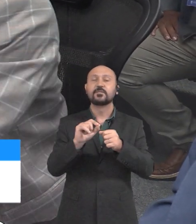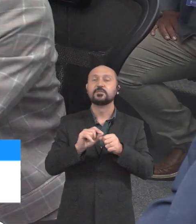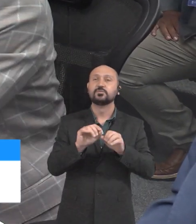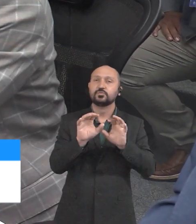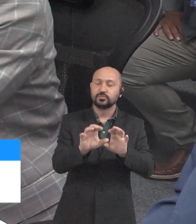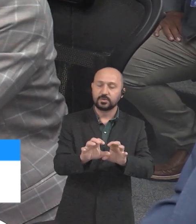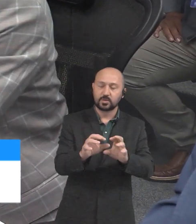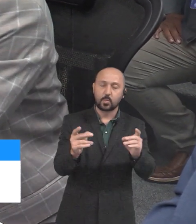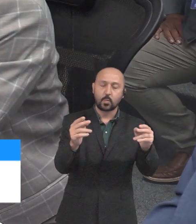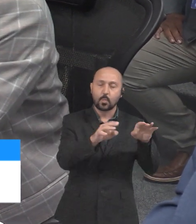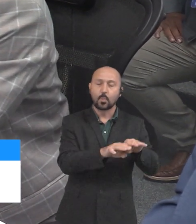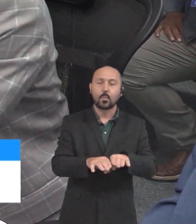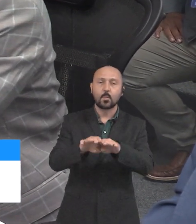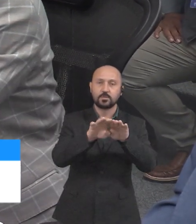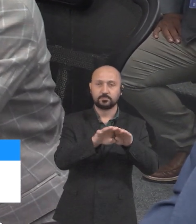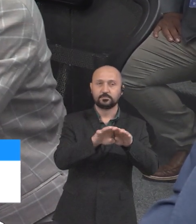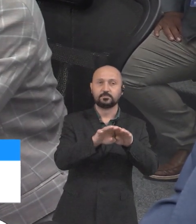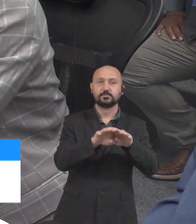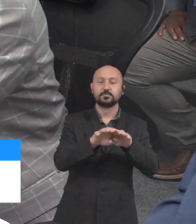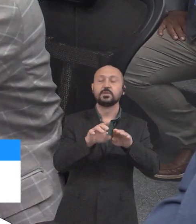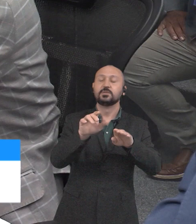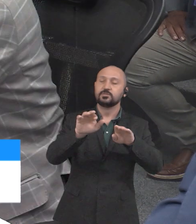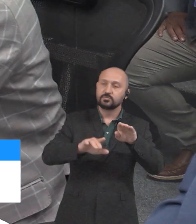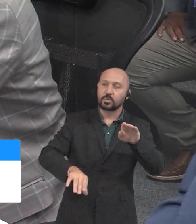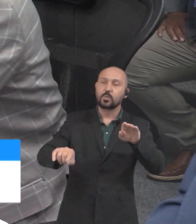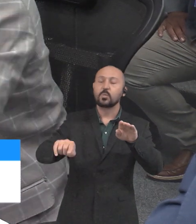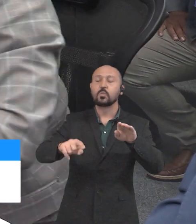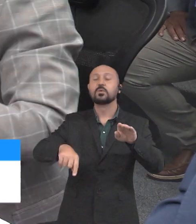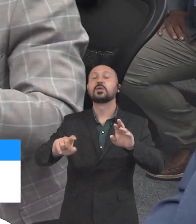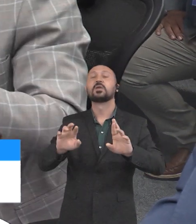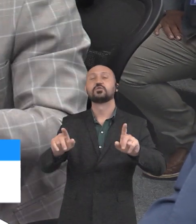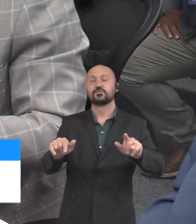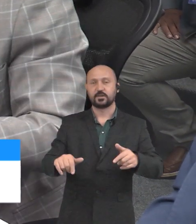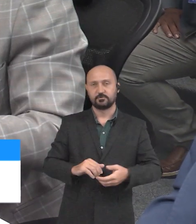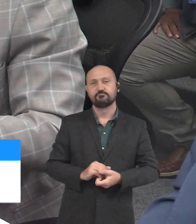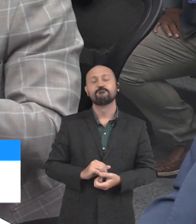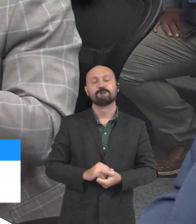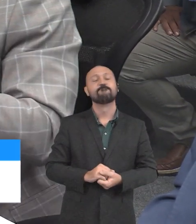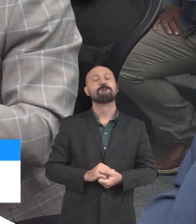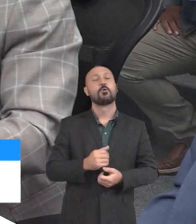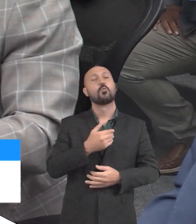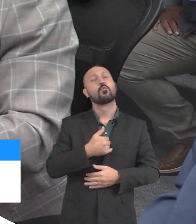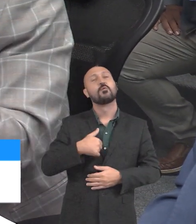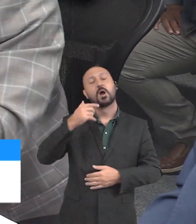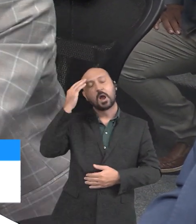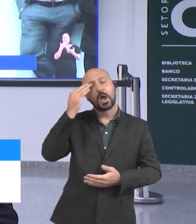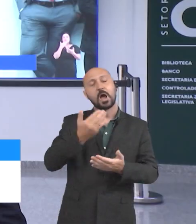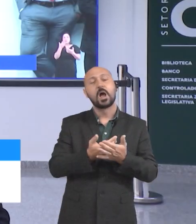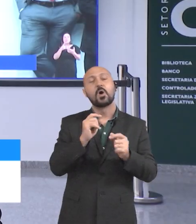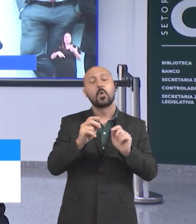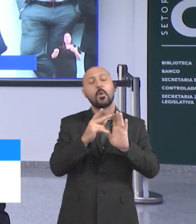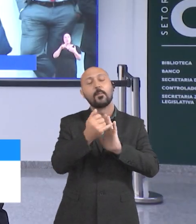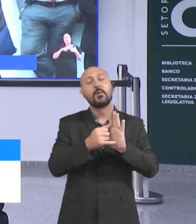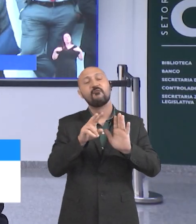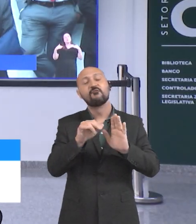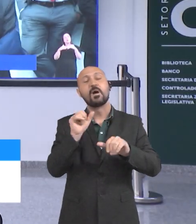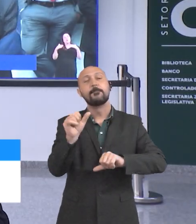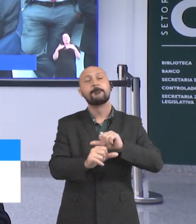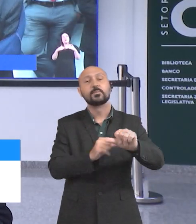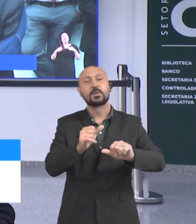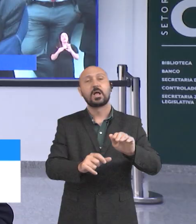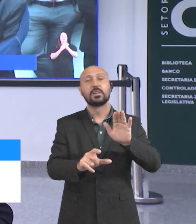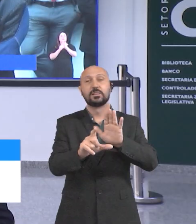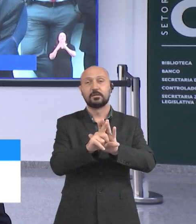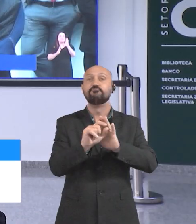Estado para tratar de forma igual os iguais e de forma desigual os desiguais. O governo acredita que